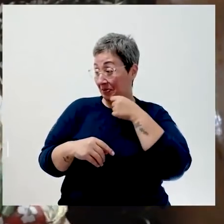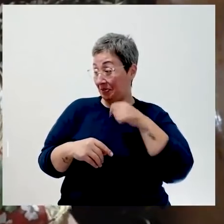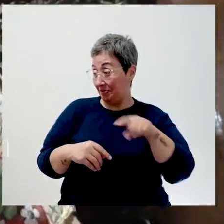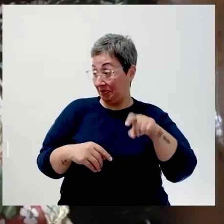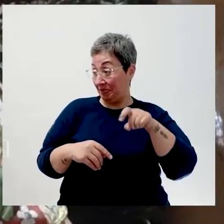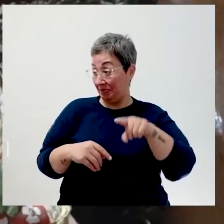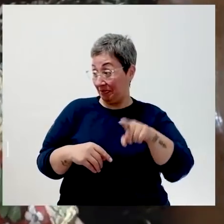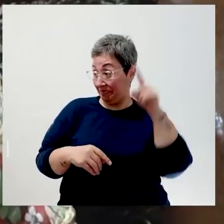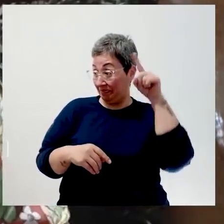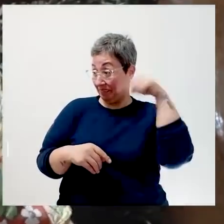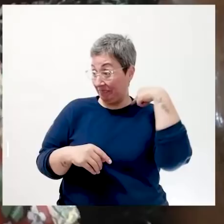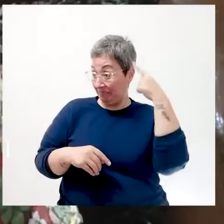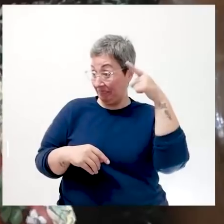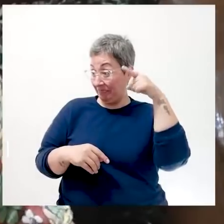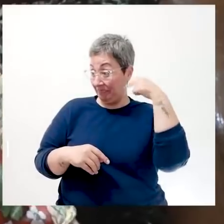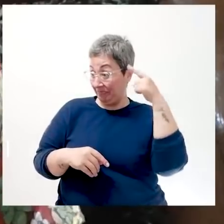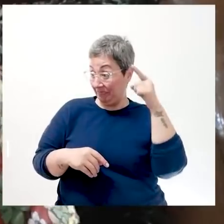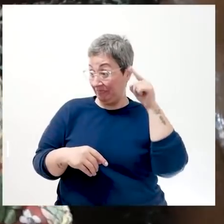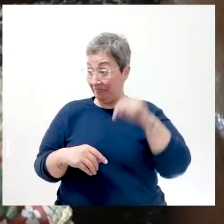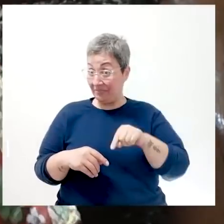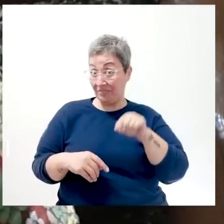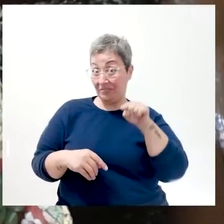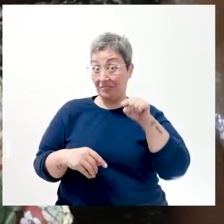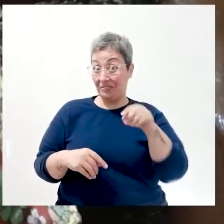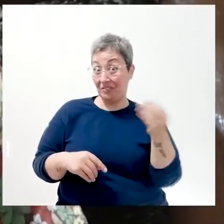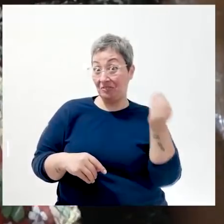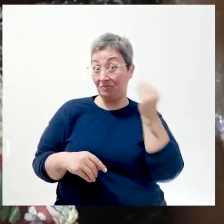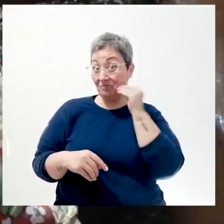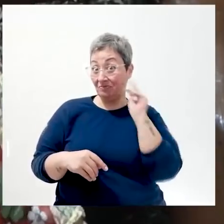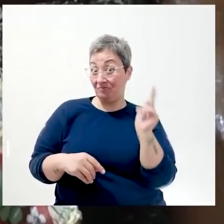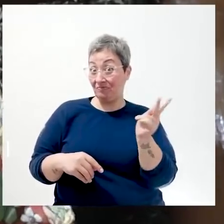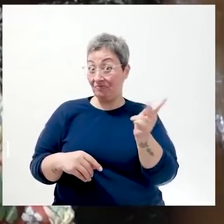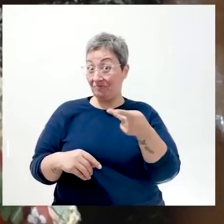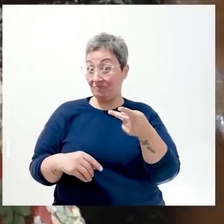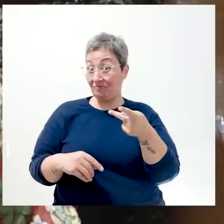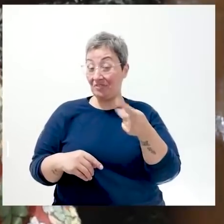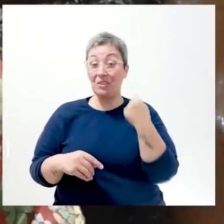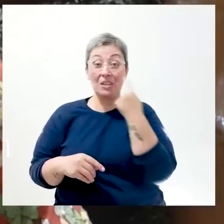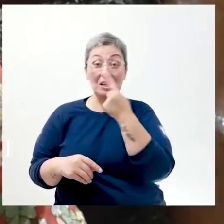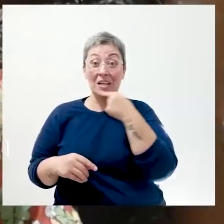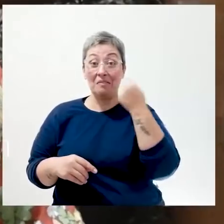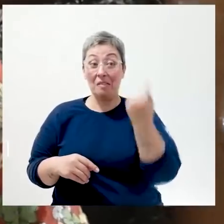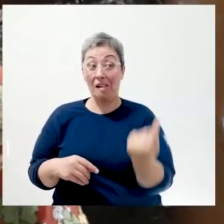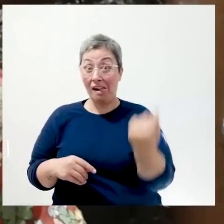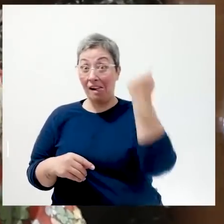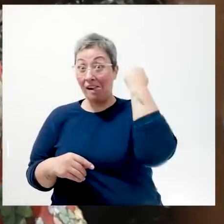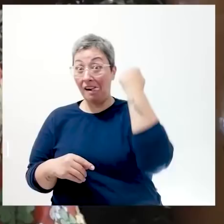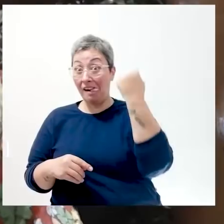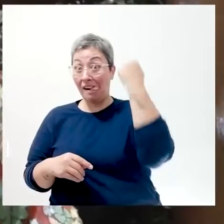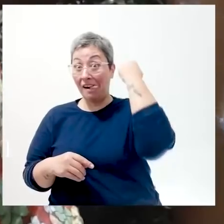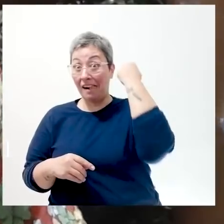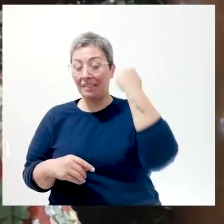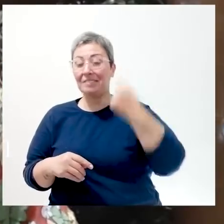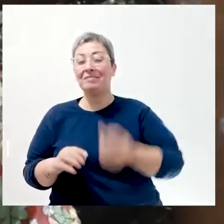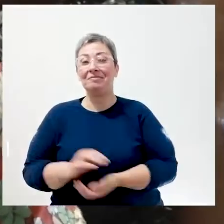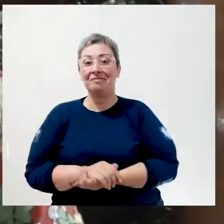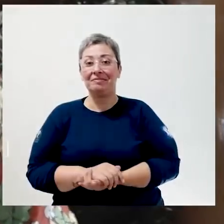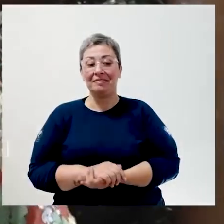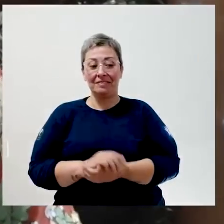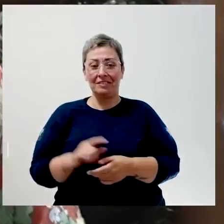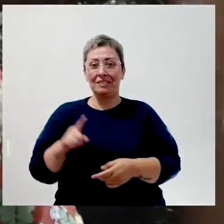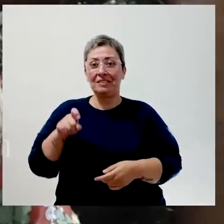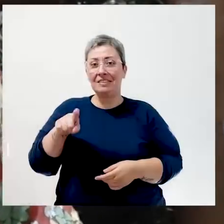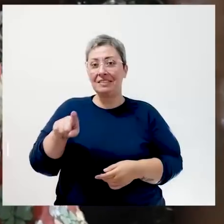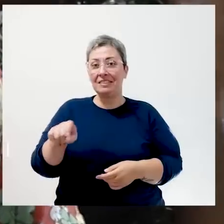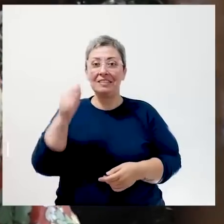Minhoco, minhoco, cê tá ficando louco. Você beijou errado, na boca é do